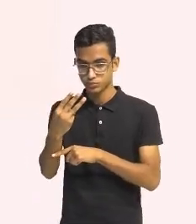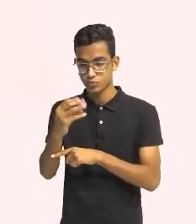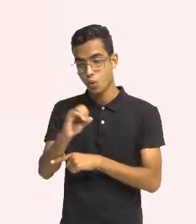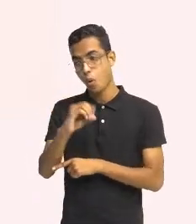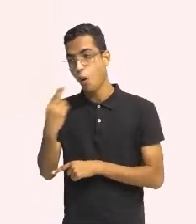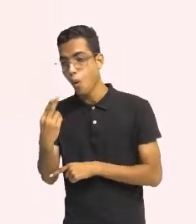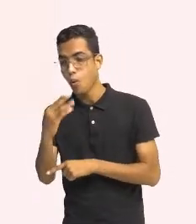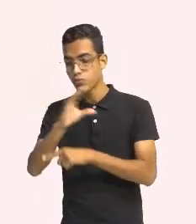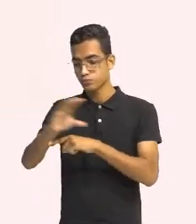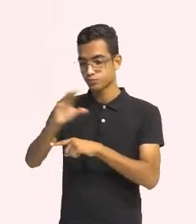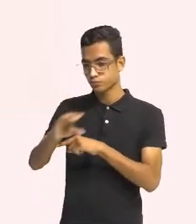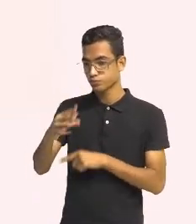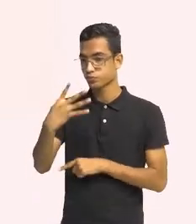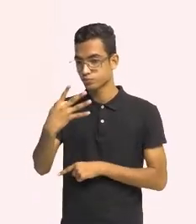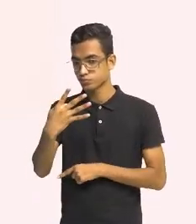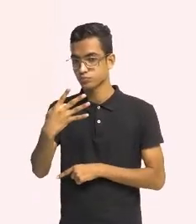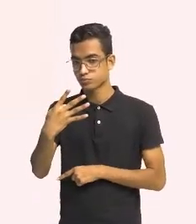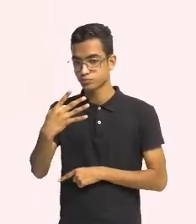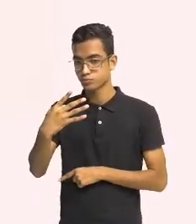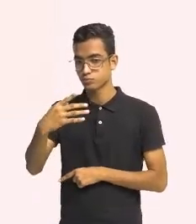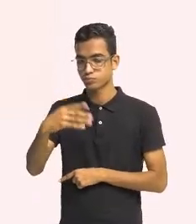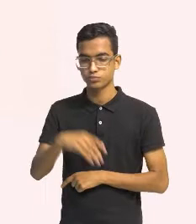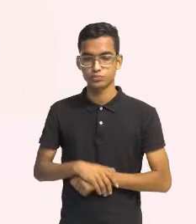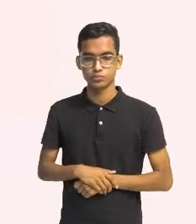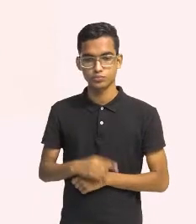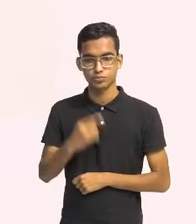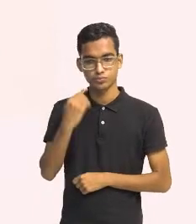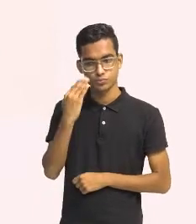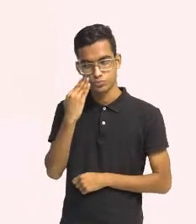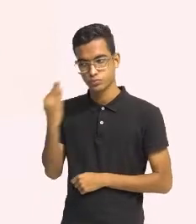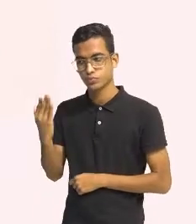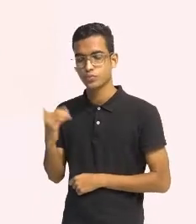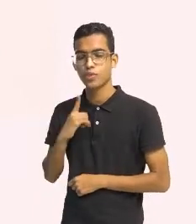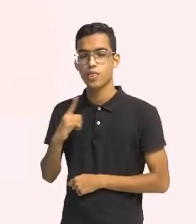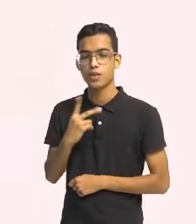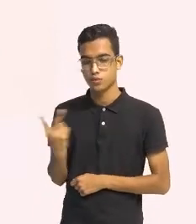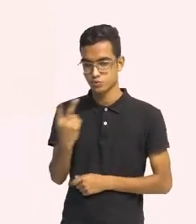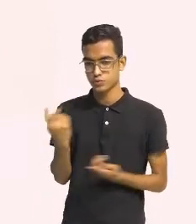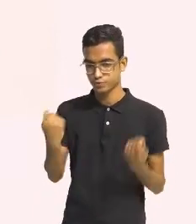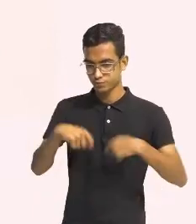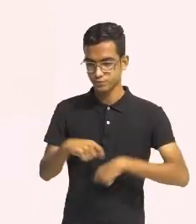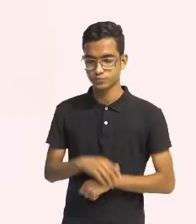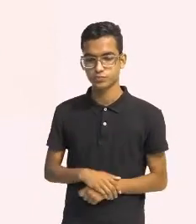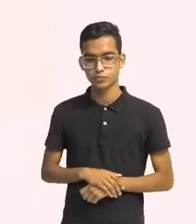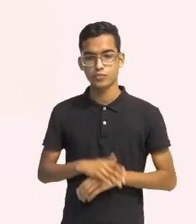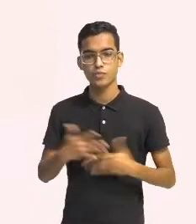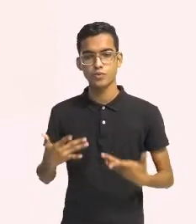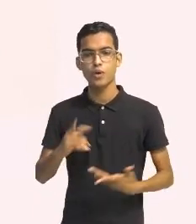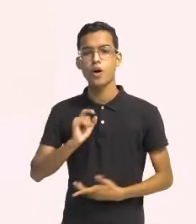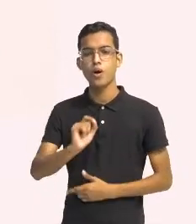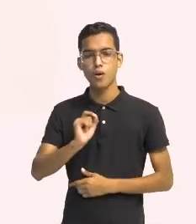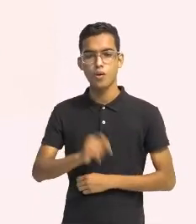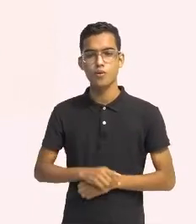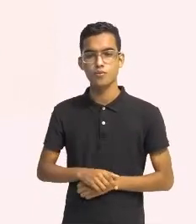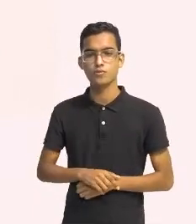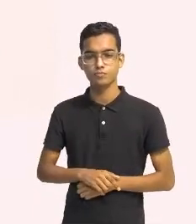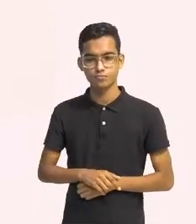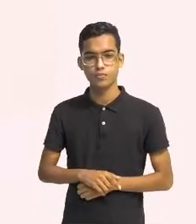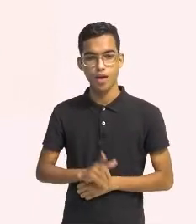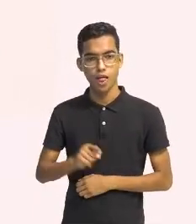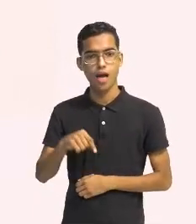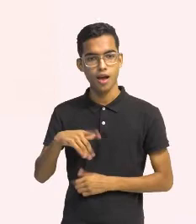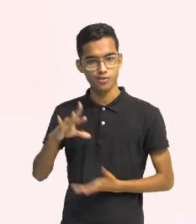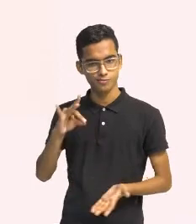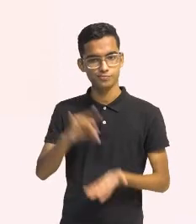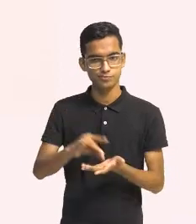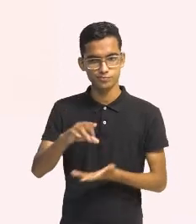quaternário, também temos. Então, nessa cadeia a gente tem as 2 possibilidades. Então, quer dizer que ela é muito ramificada, né?